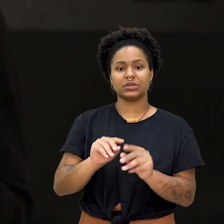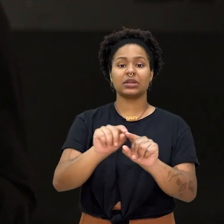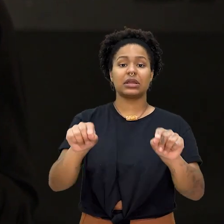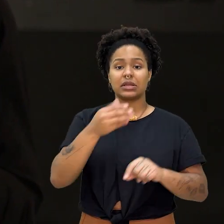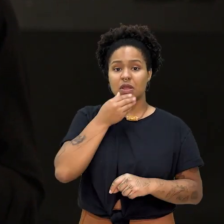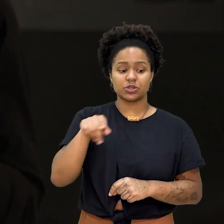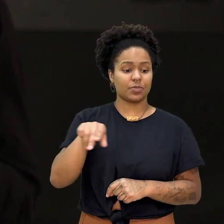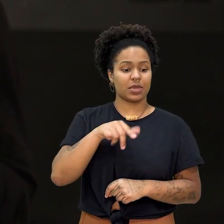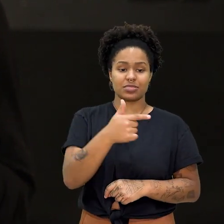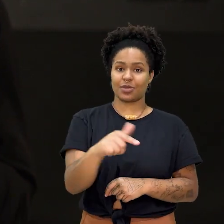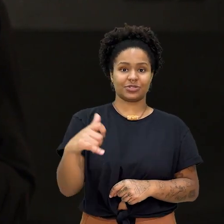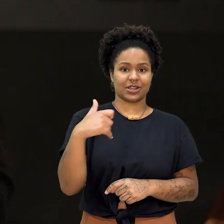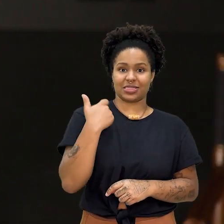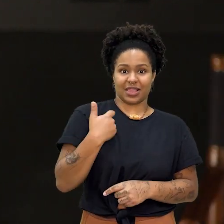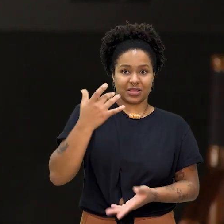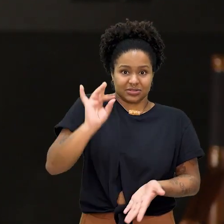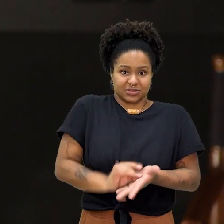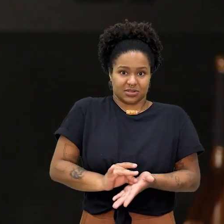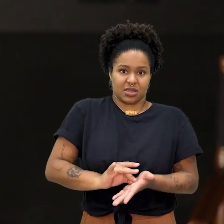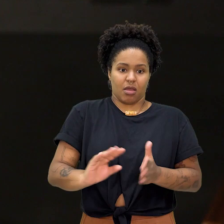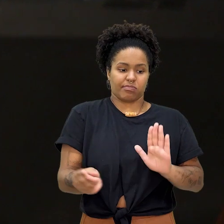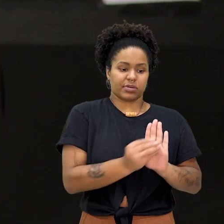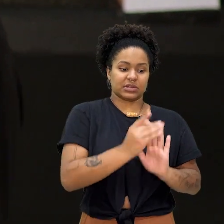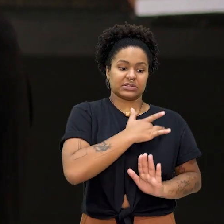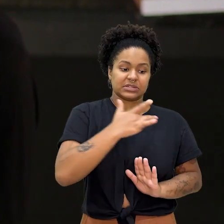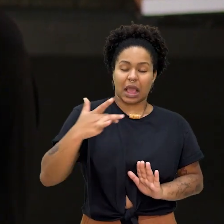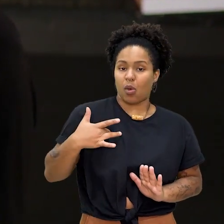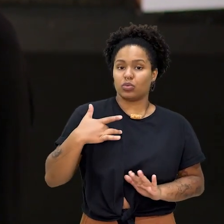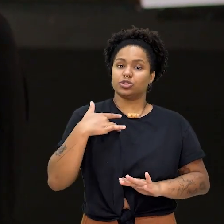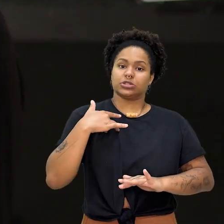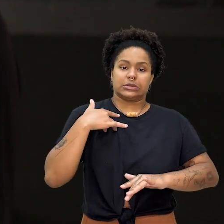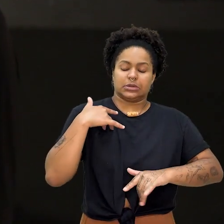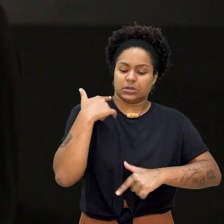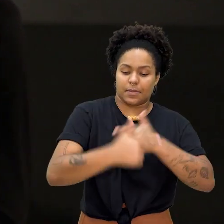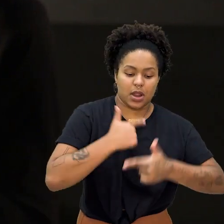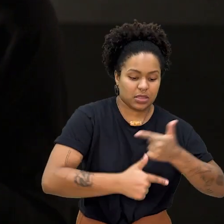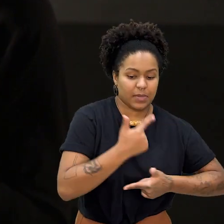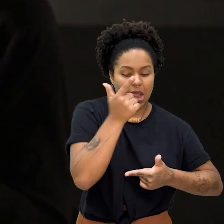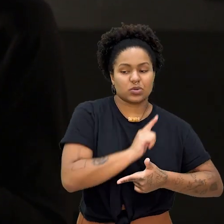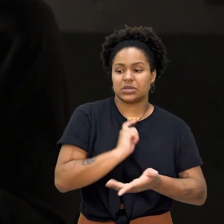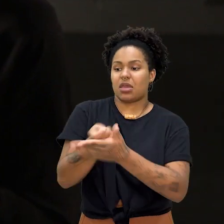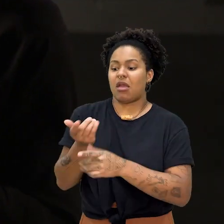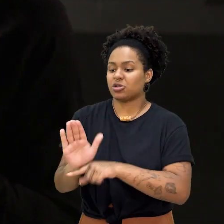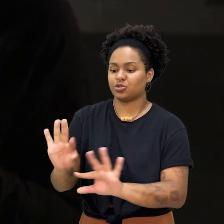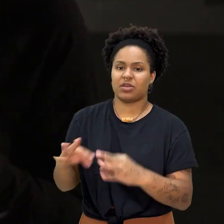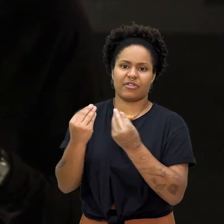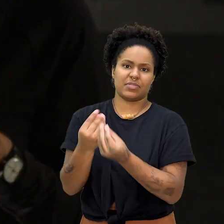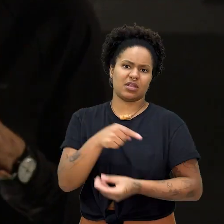tinha liberdade real, precisou colocar sua saúde e vida em risco para conseguir o sustento da